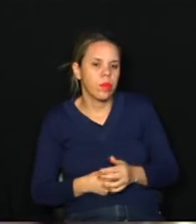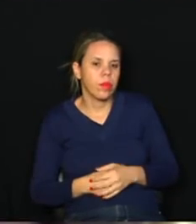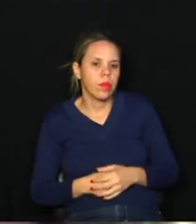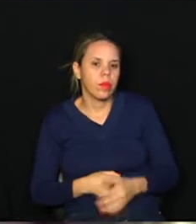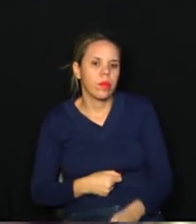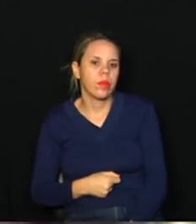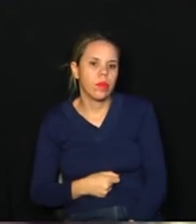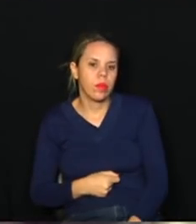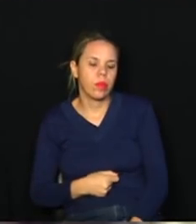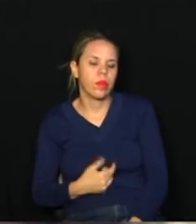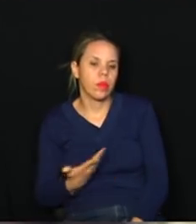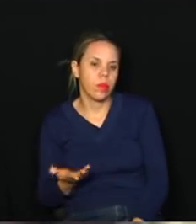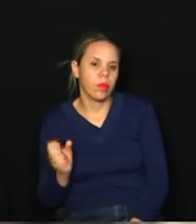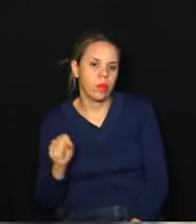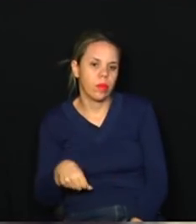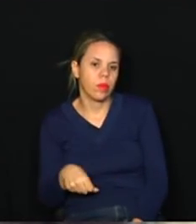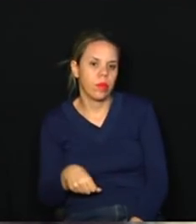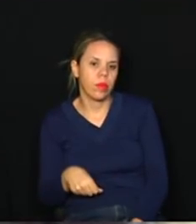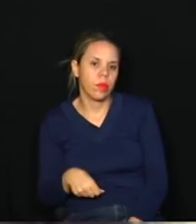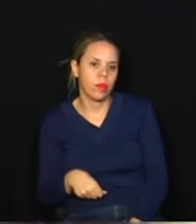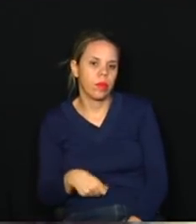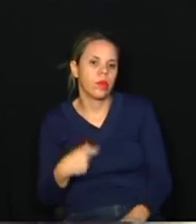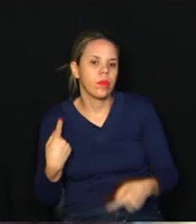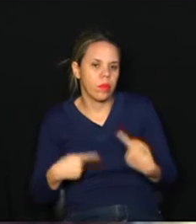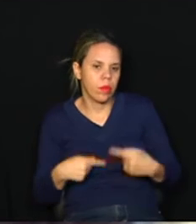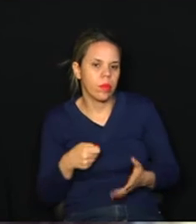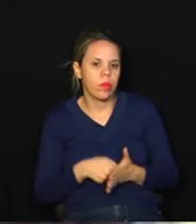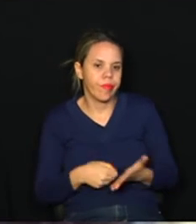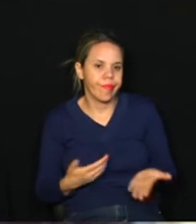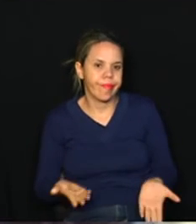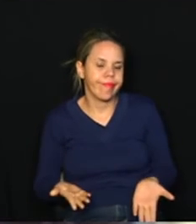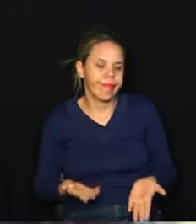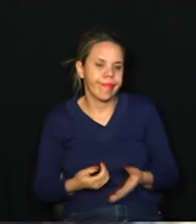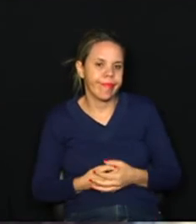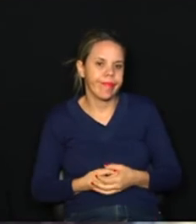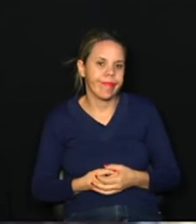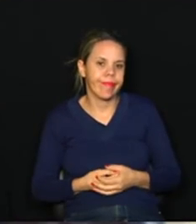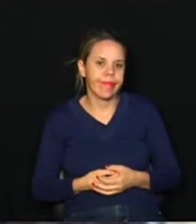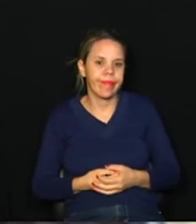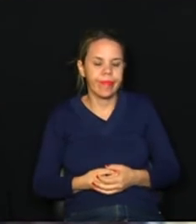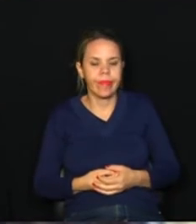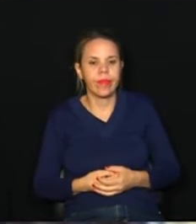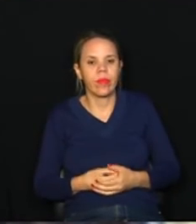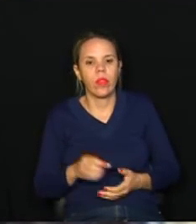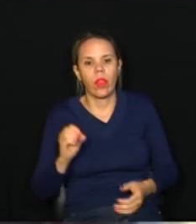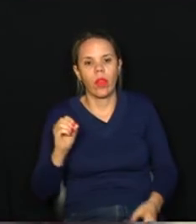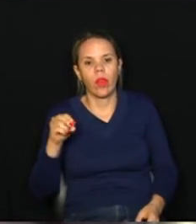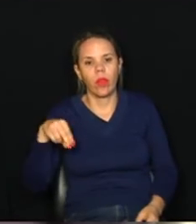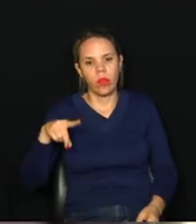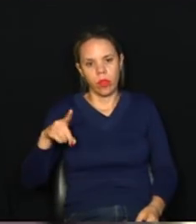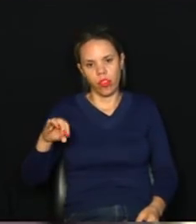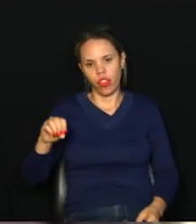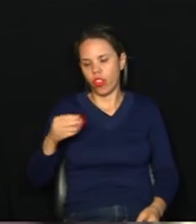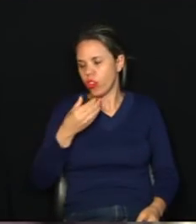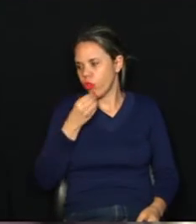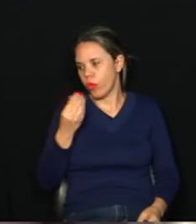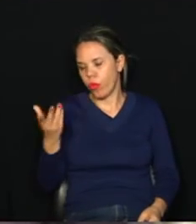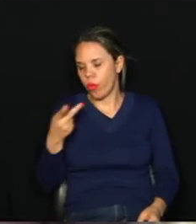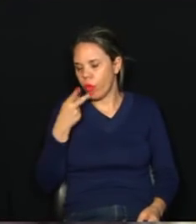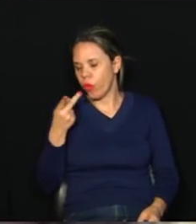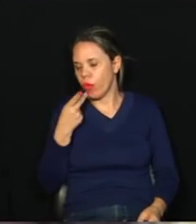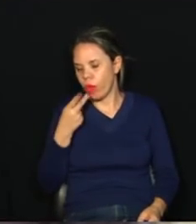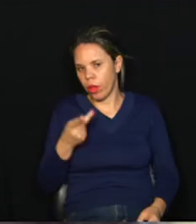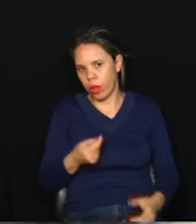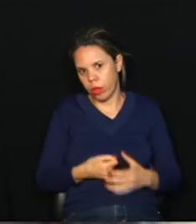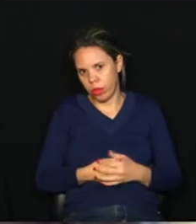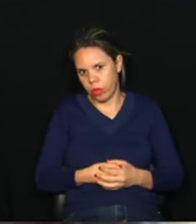é sim uma questão política e o Ondino falou da